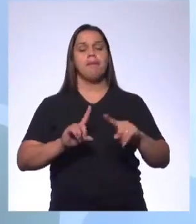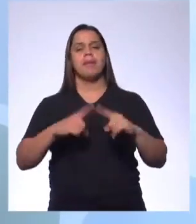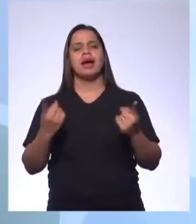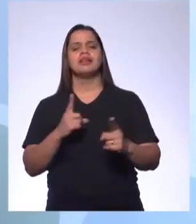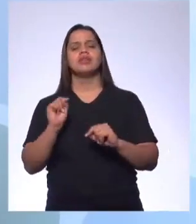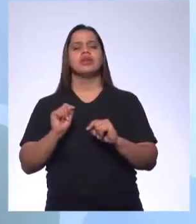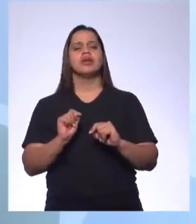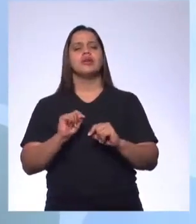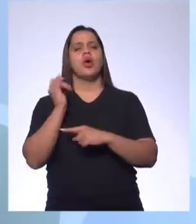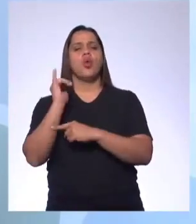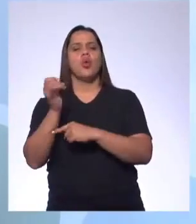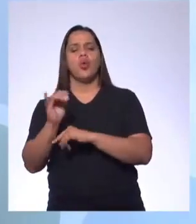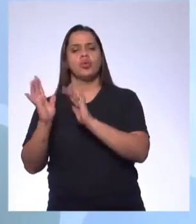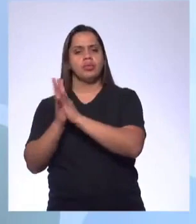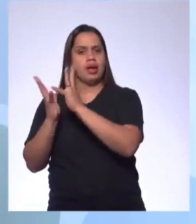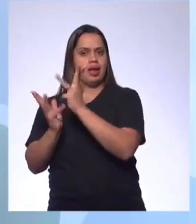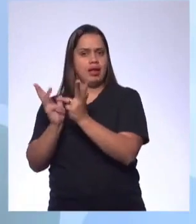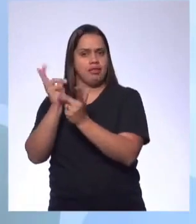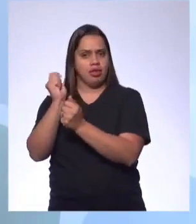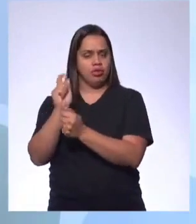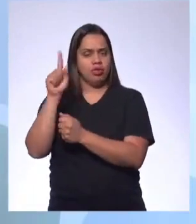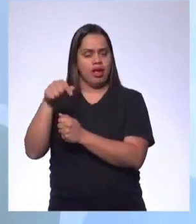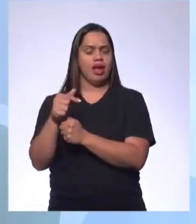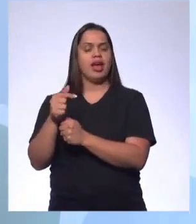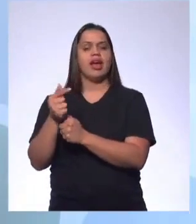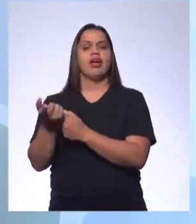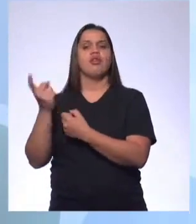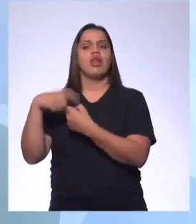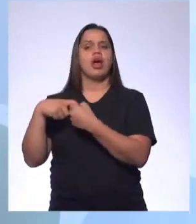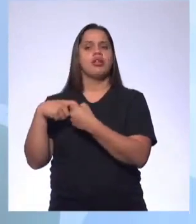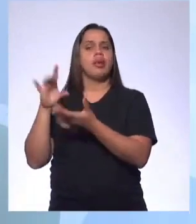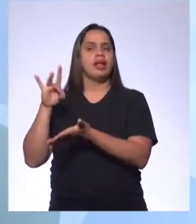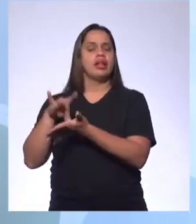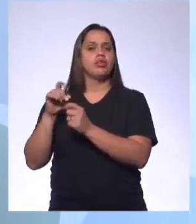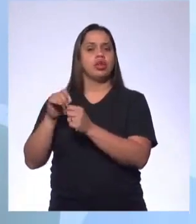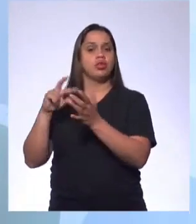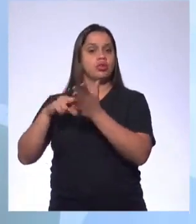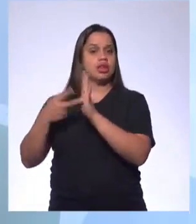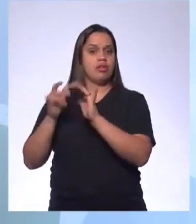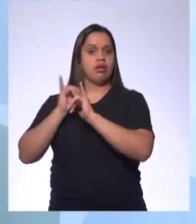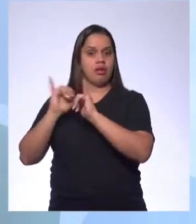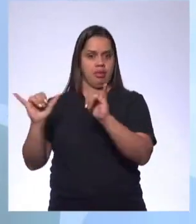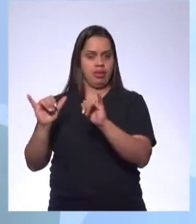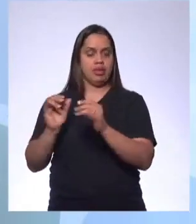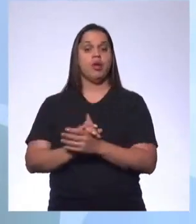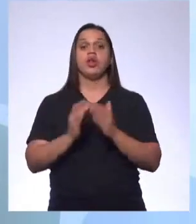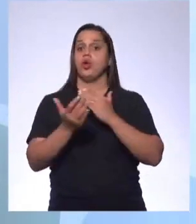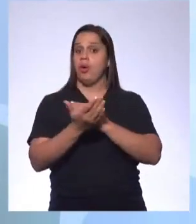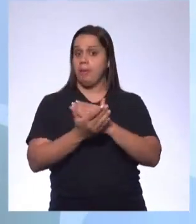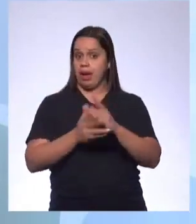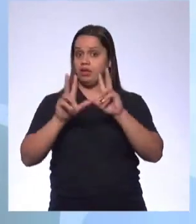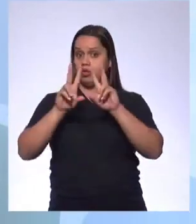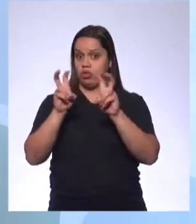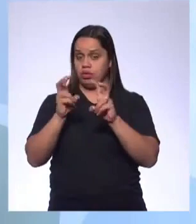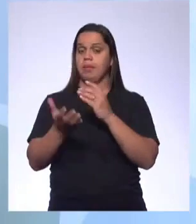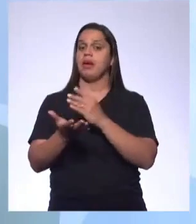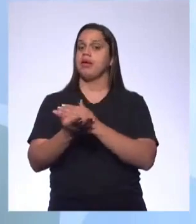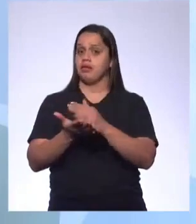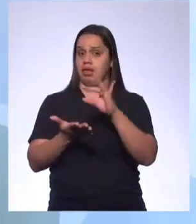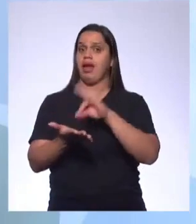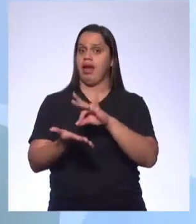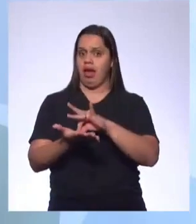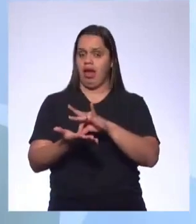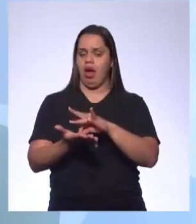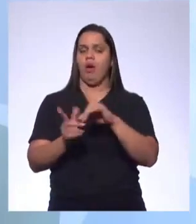mais voltado para a realidade no ponto da mensagem que ele quer passar. Então, ele parte de tema real, de temas reais, e